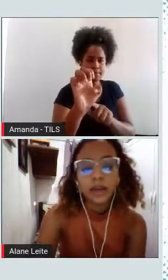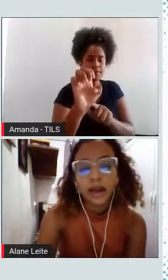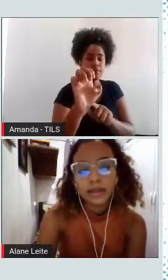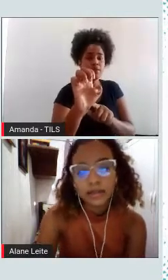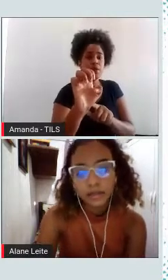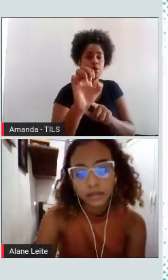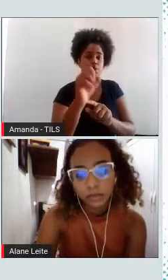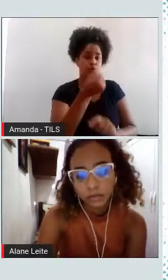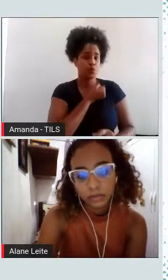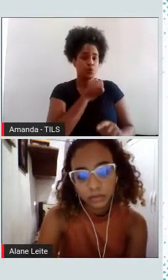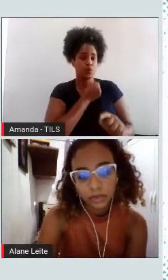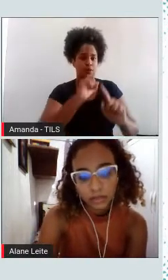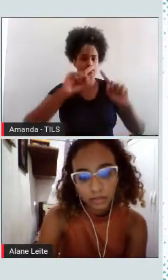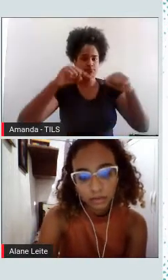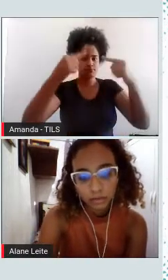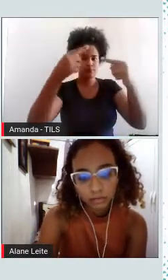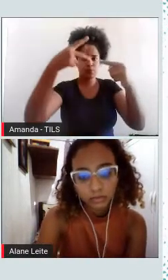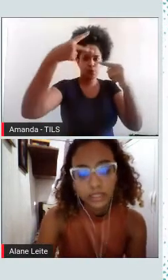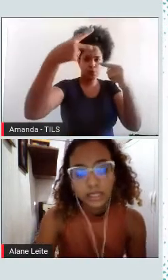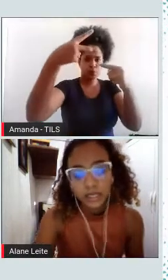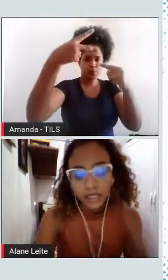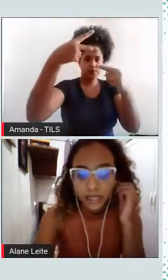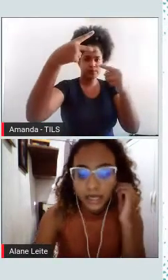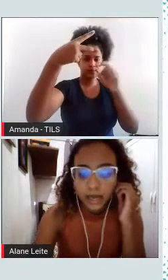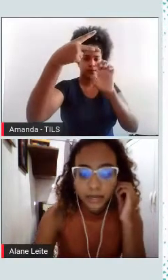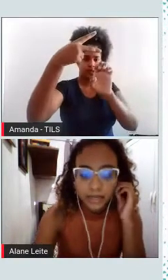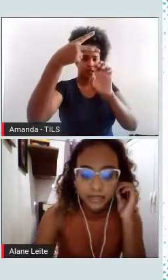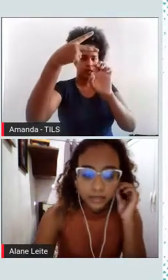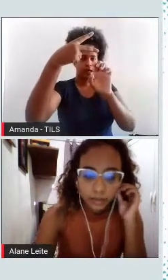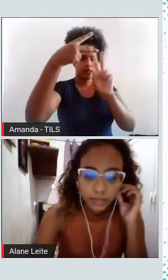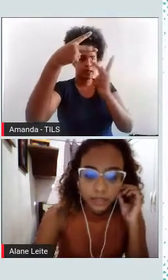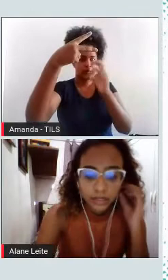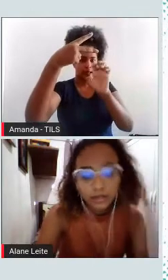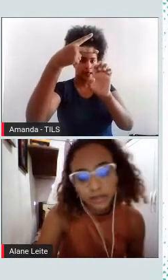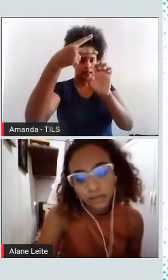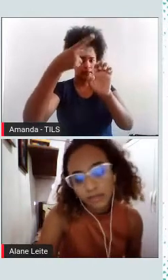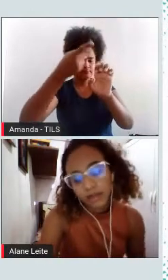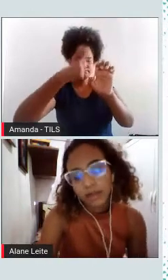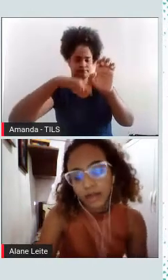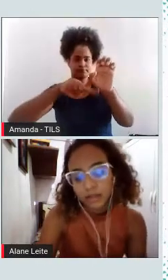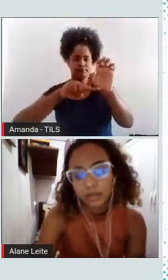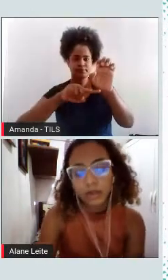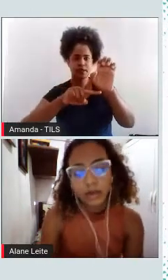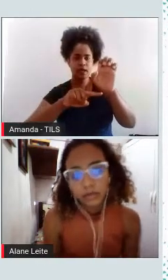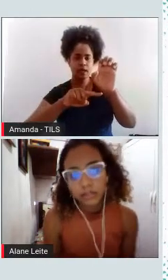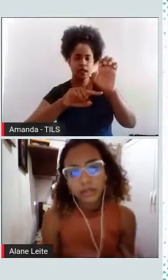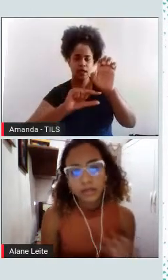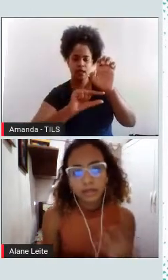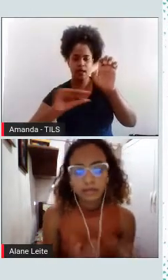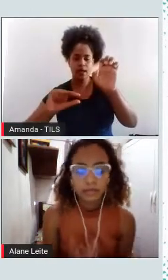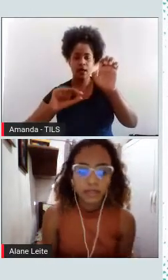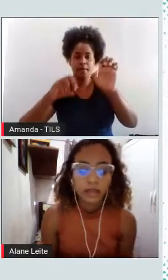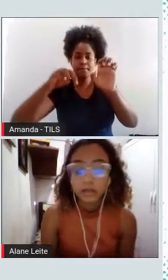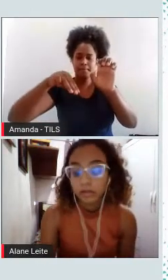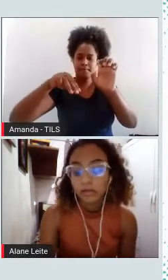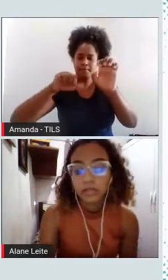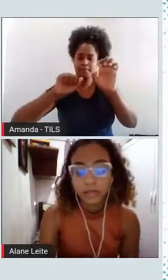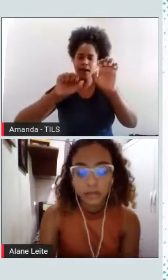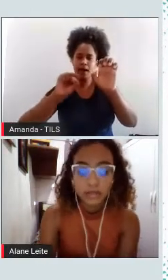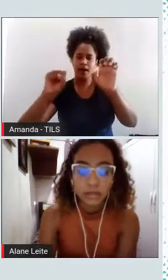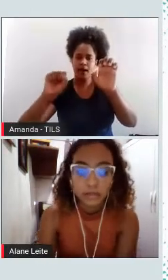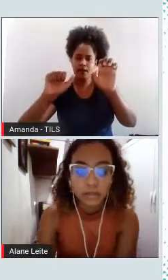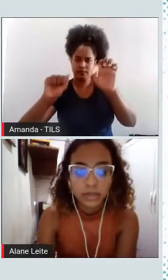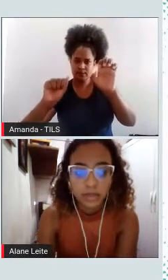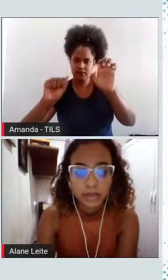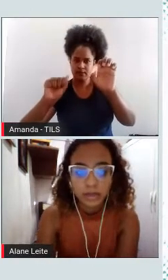que fica acima do símbolo, e a massa atômica, que sempre vai ficar abaixo. Algumas tabelas vão variar. Eu trouxe